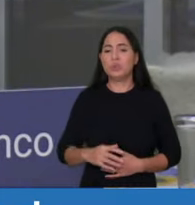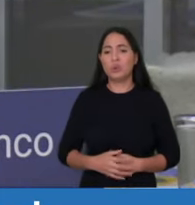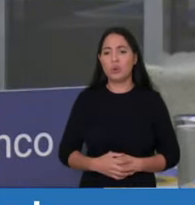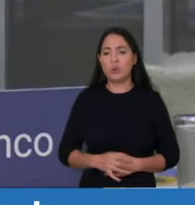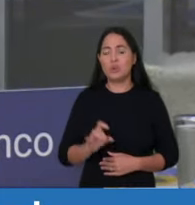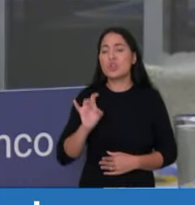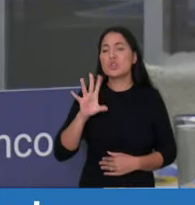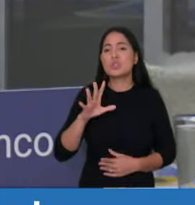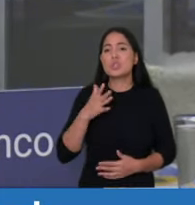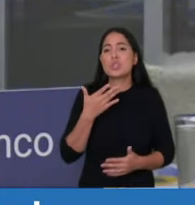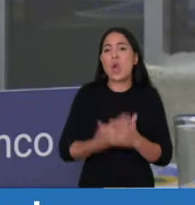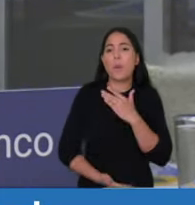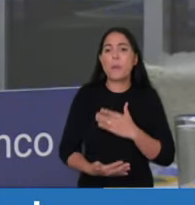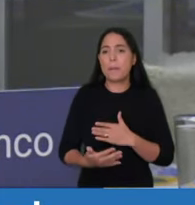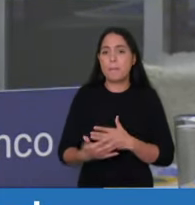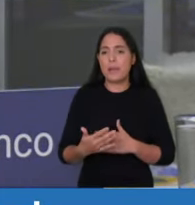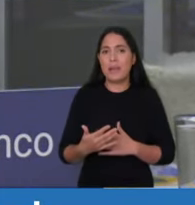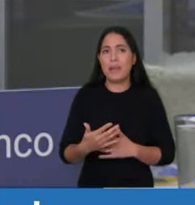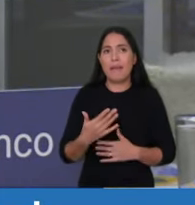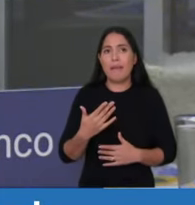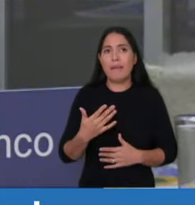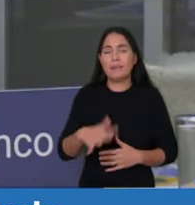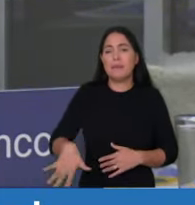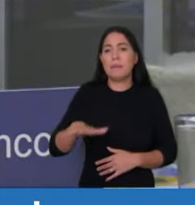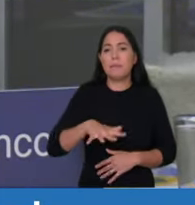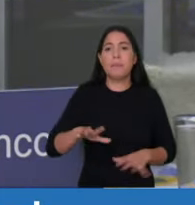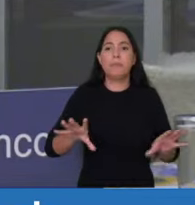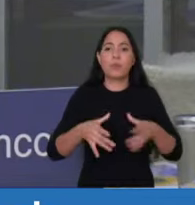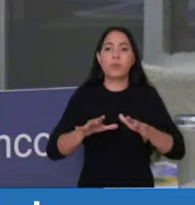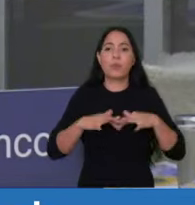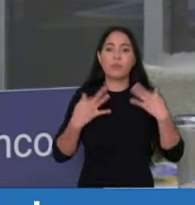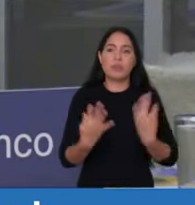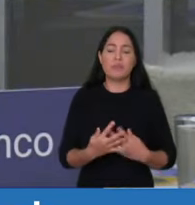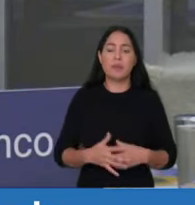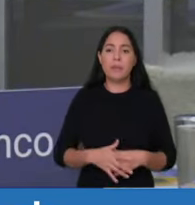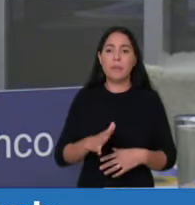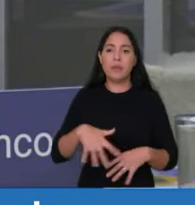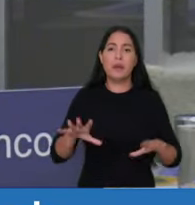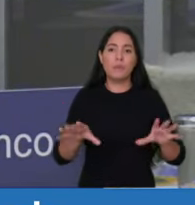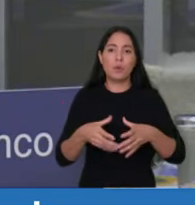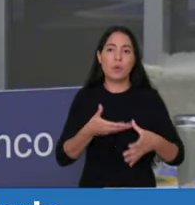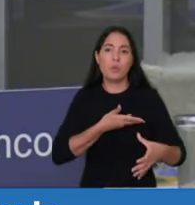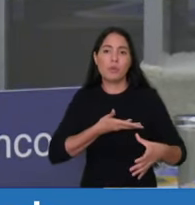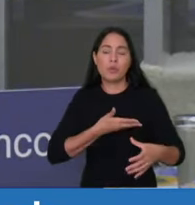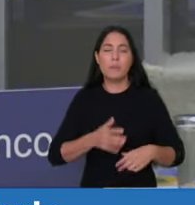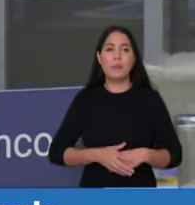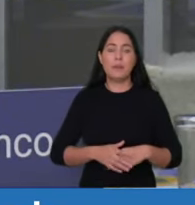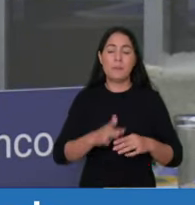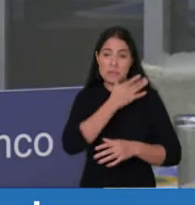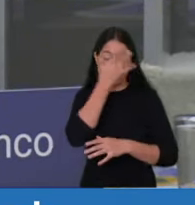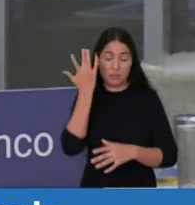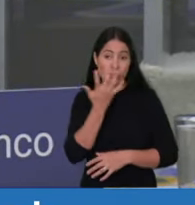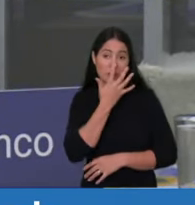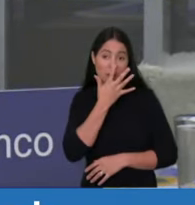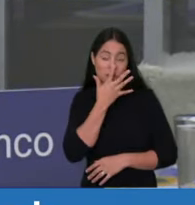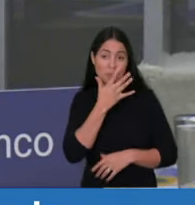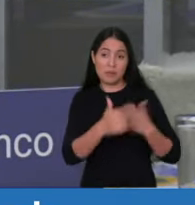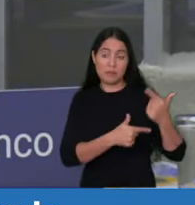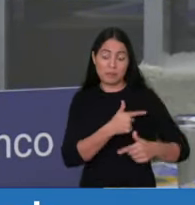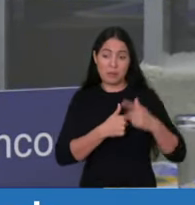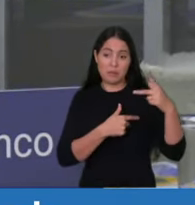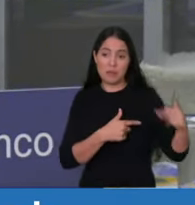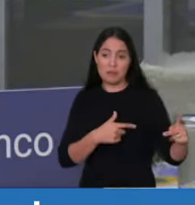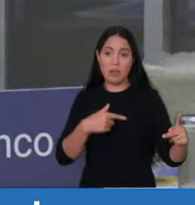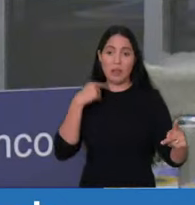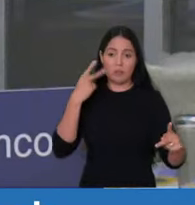perda para a família, para os amigos, para aqueles que admiravam o trabalho da vereadora